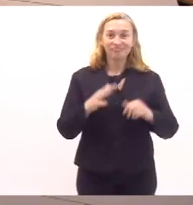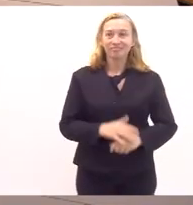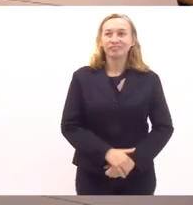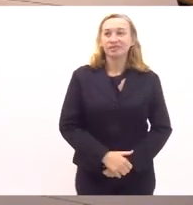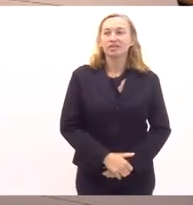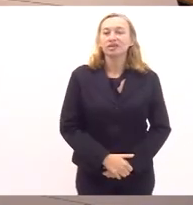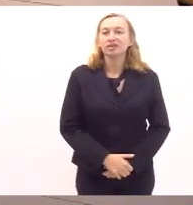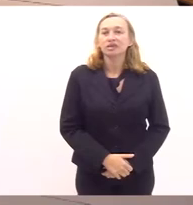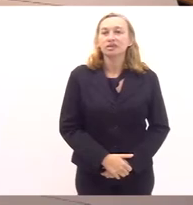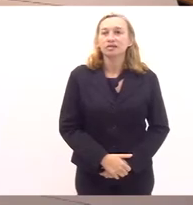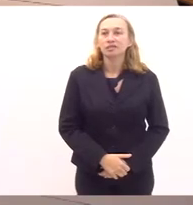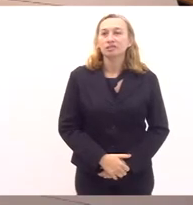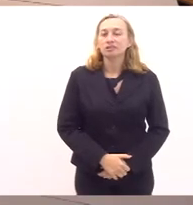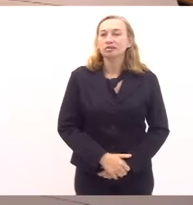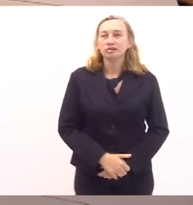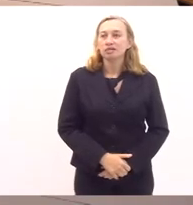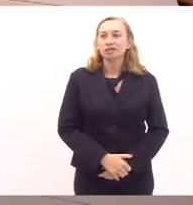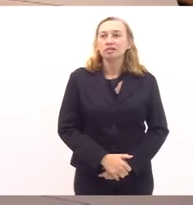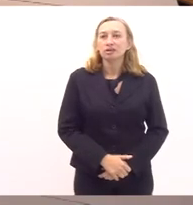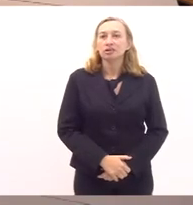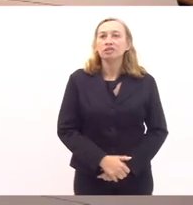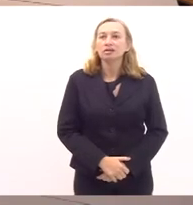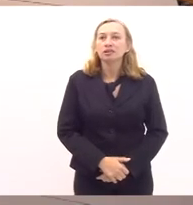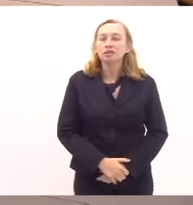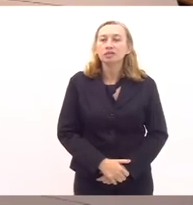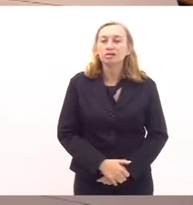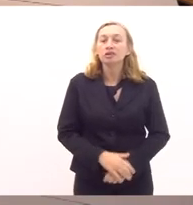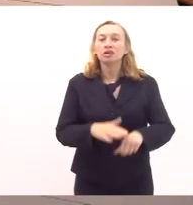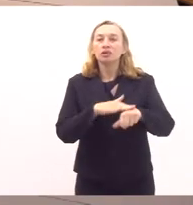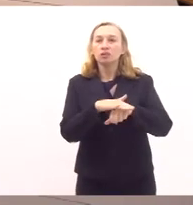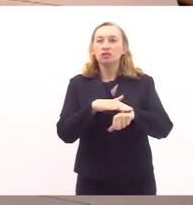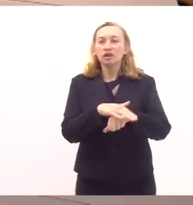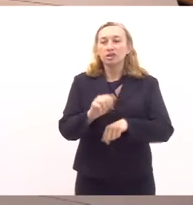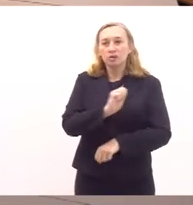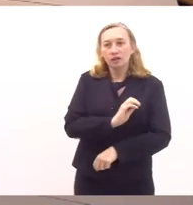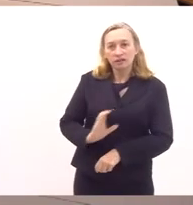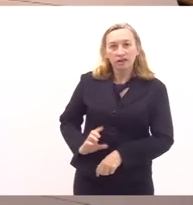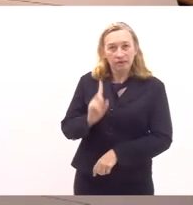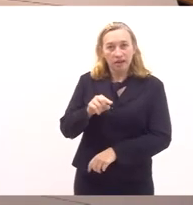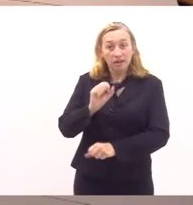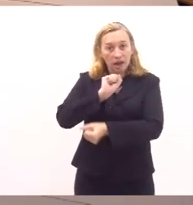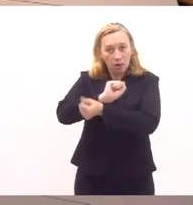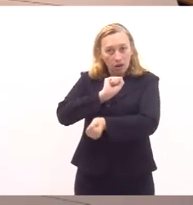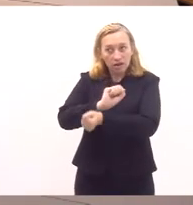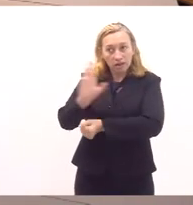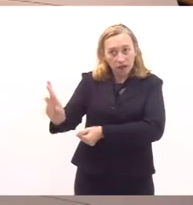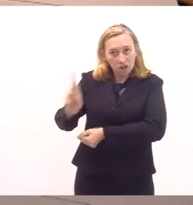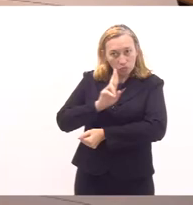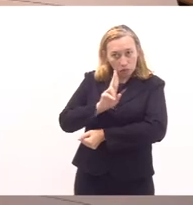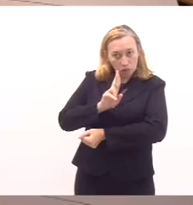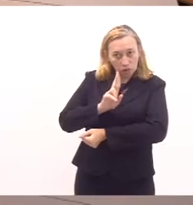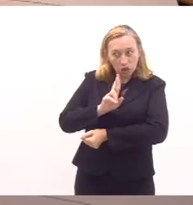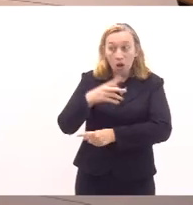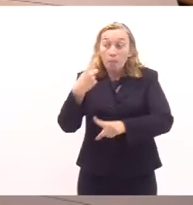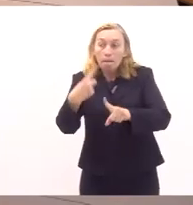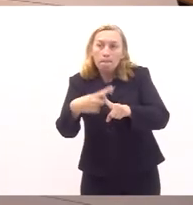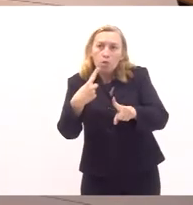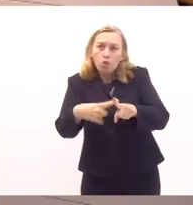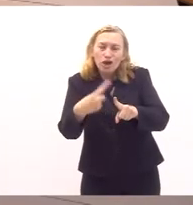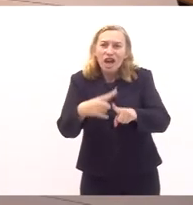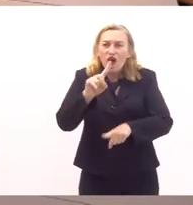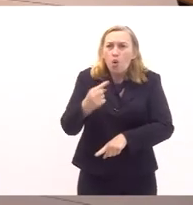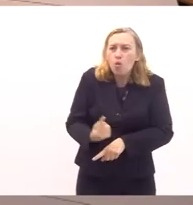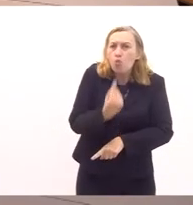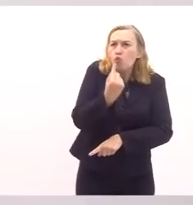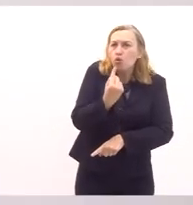O encaminhamento está dado a partir da conversa com o André, né? A gente está aguardando a resposta, porque esse é o